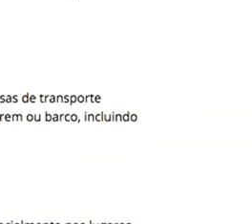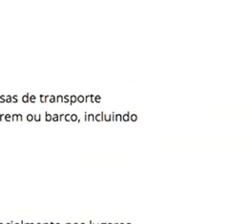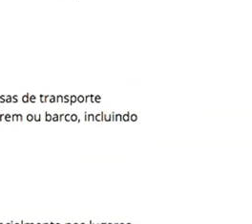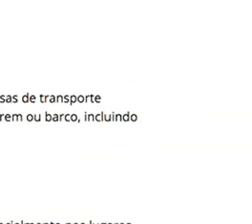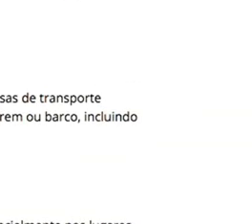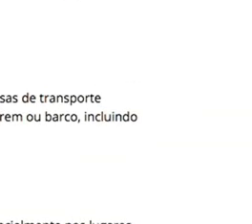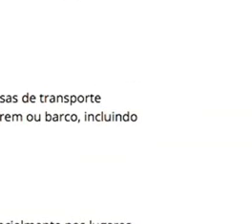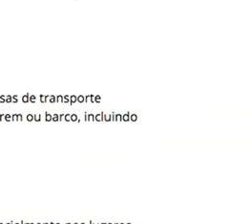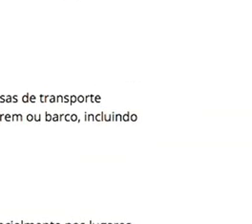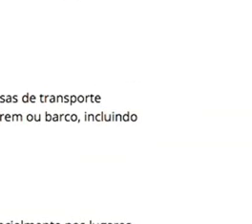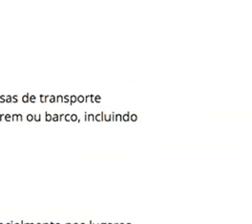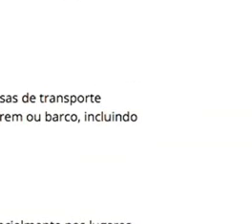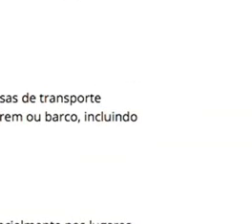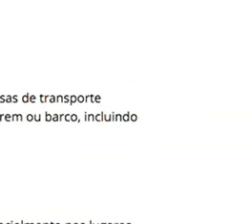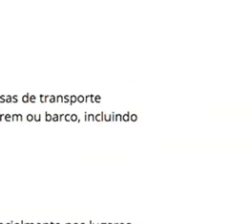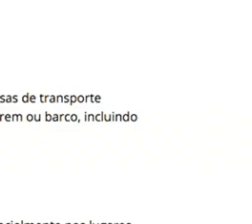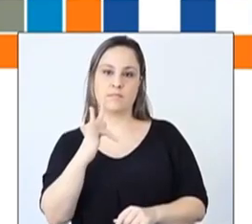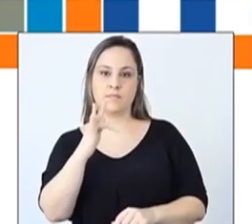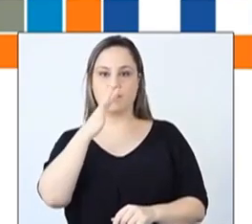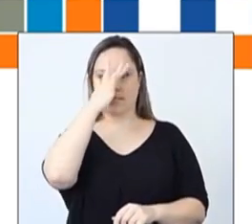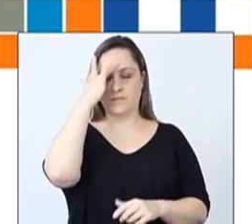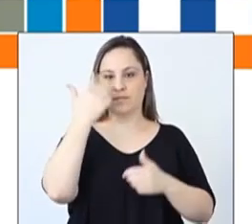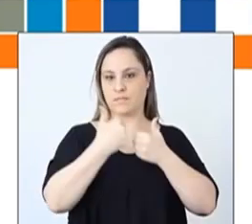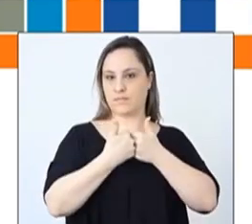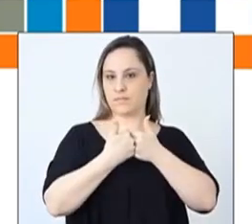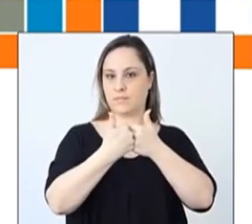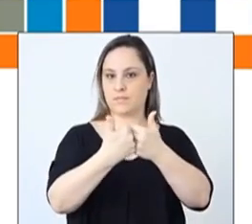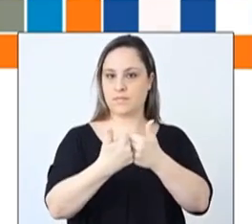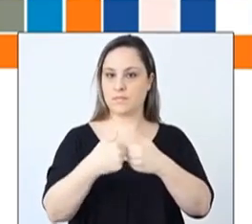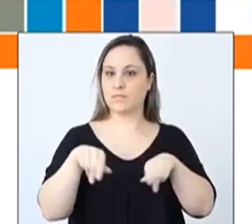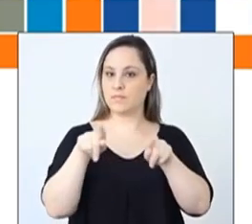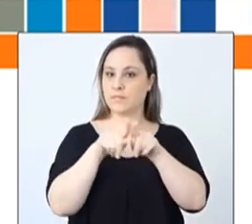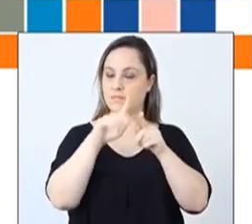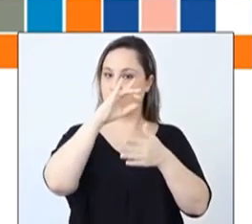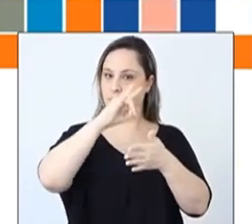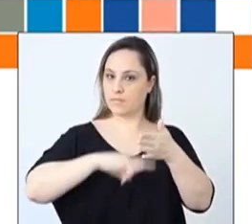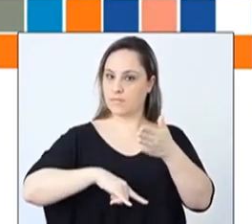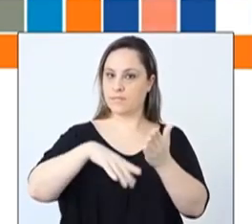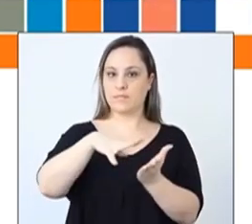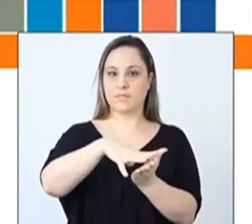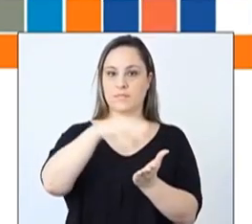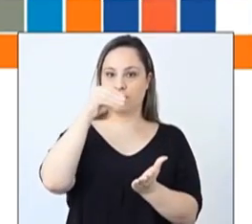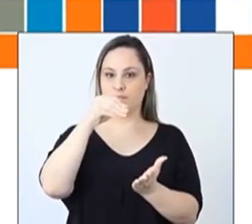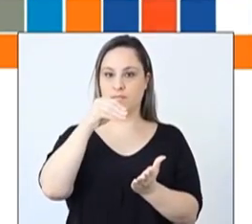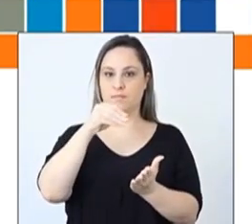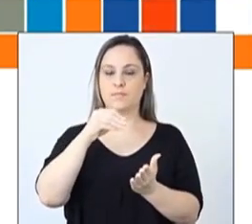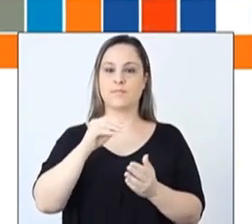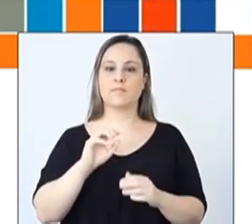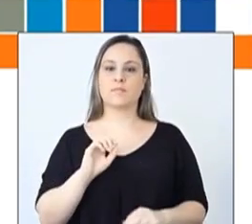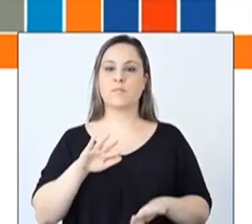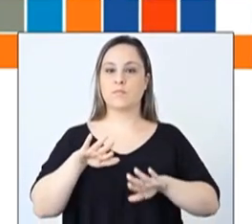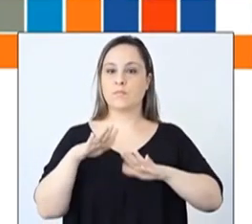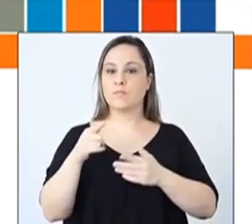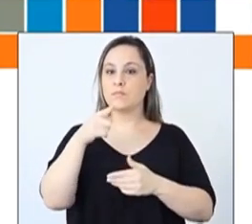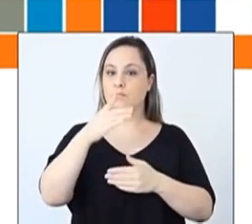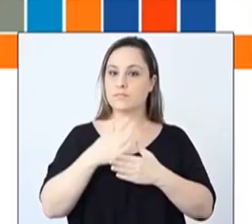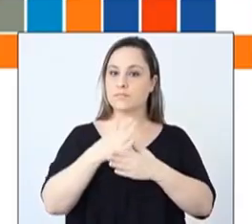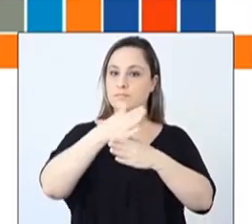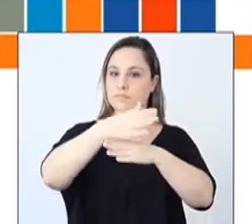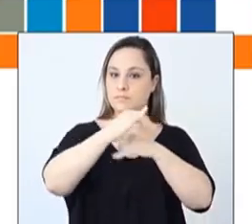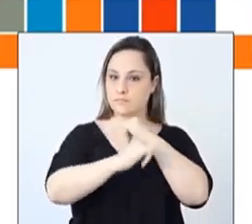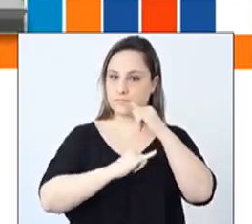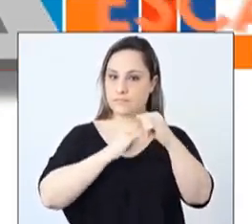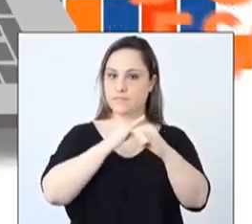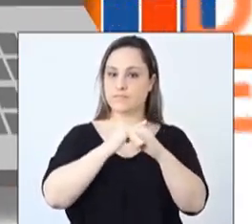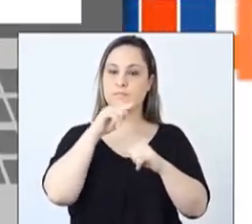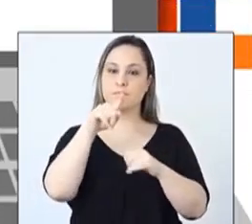entre outras informações. E se ainda restar alguma dúvida, o Fred pode te ajudar. Em todo o portal, há vídeos